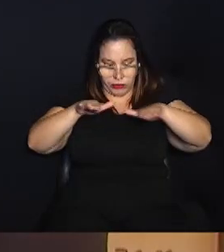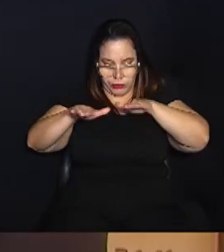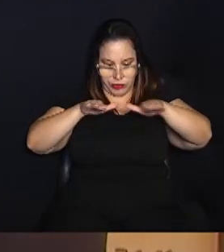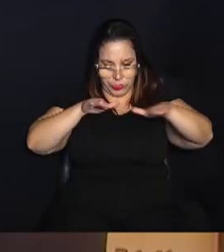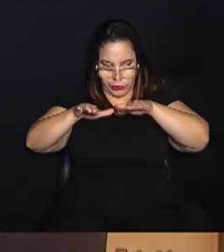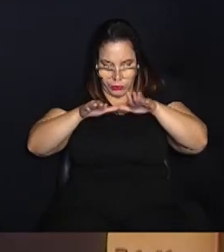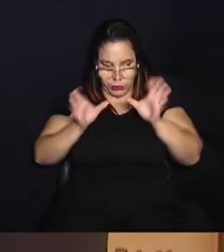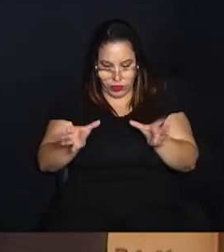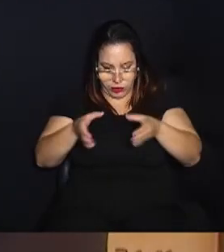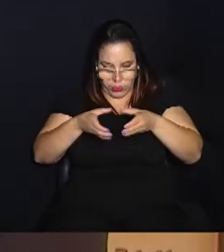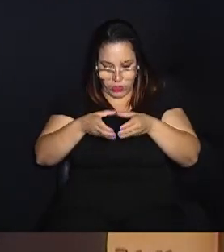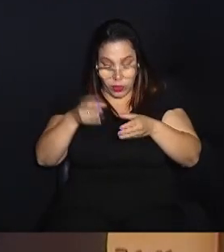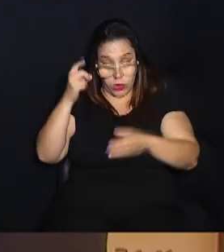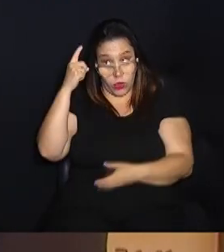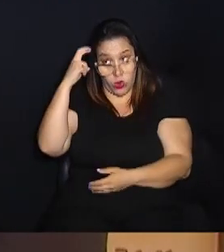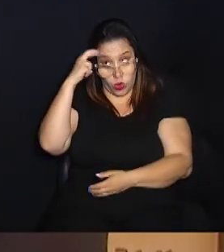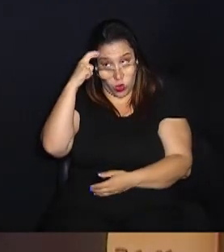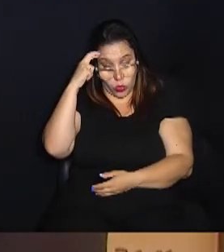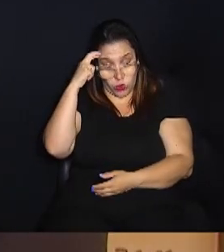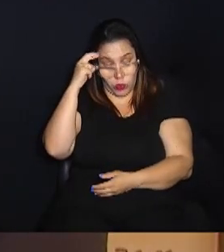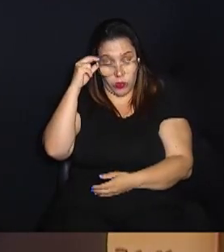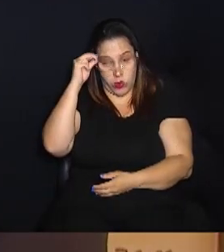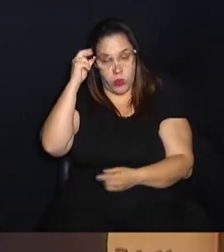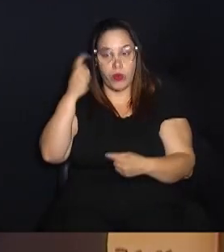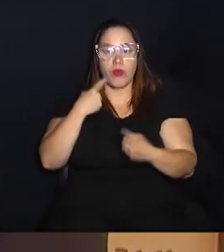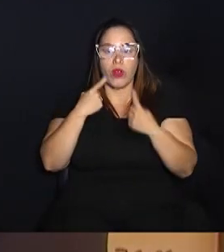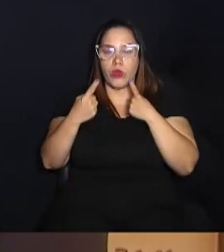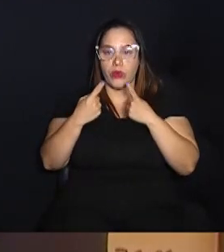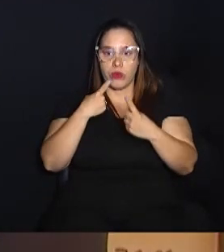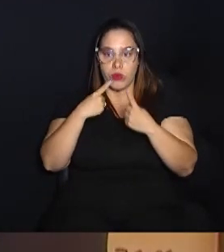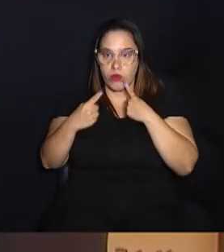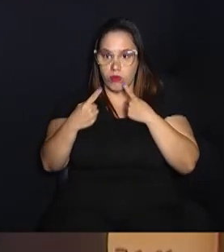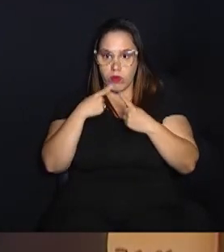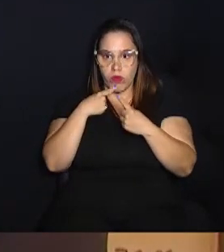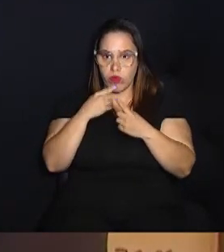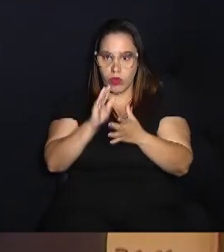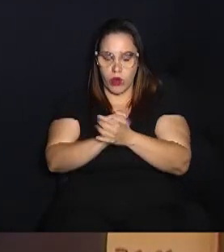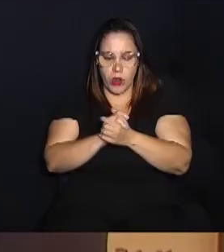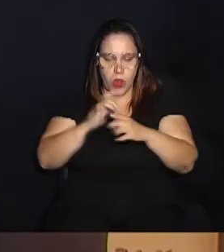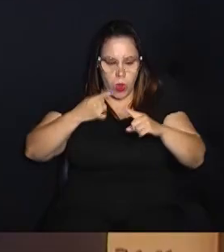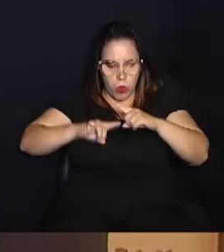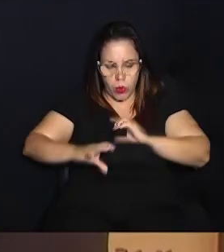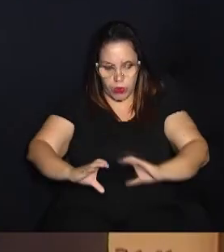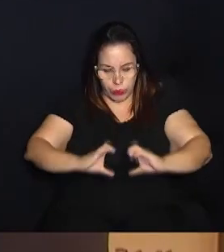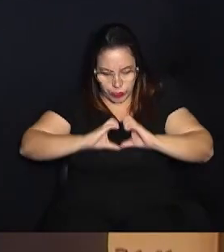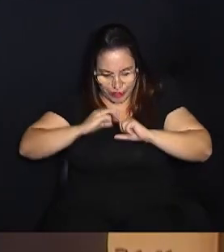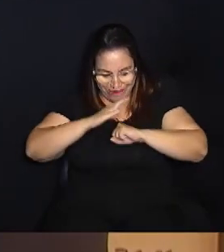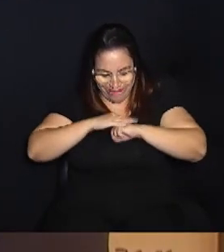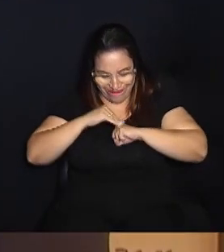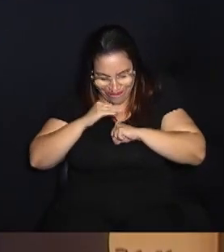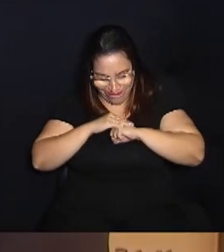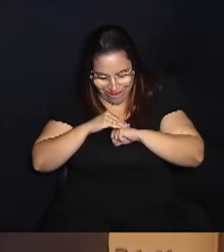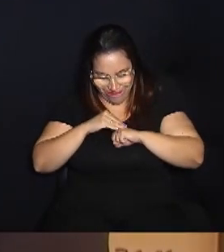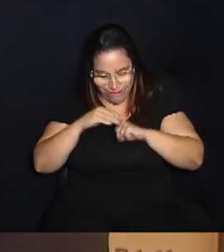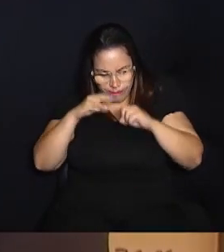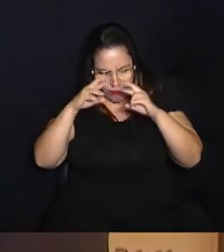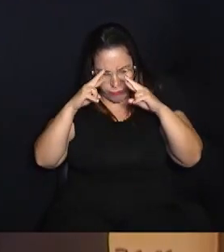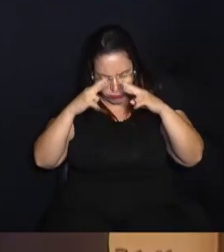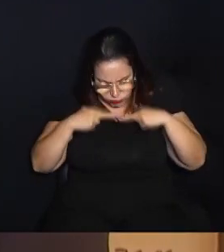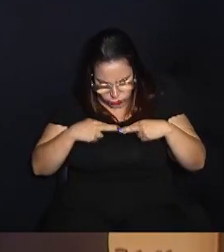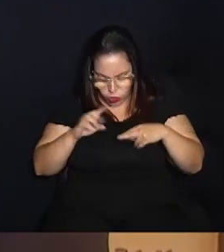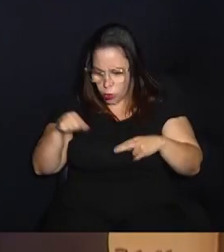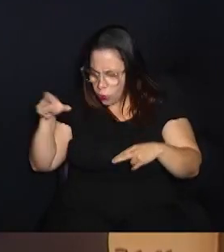dos círculos de cultura para o diálogo, um caráter profundo de amorosidade, de reconhecer no